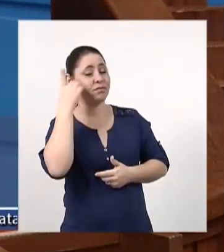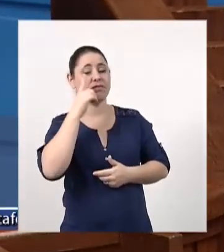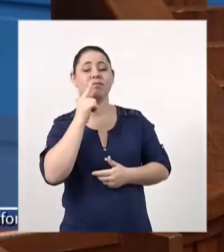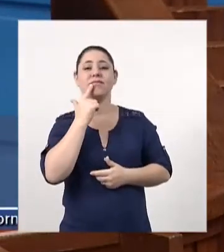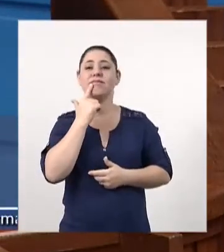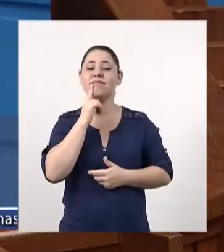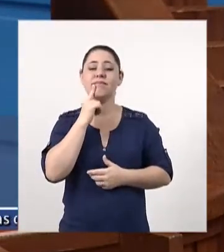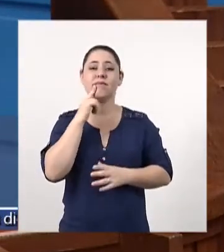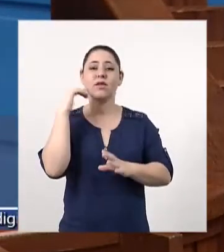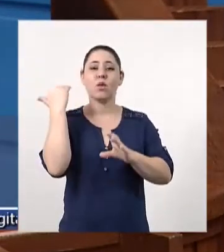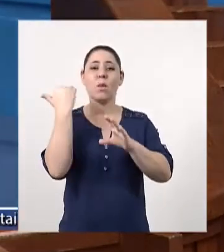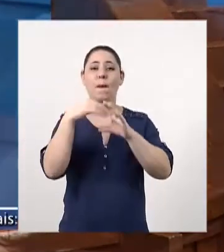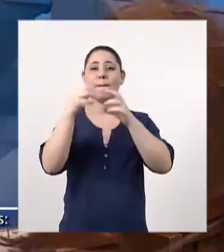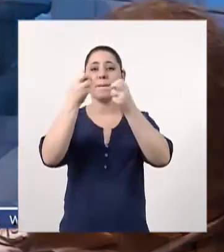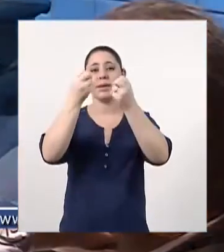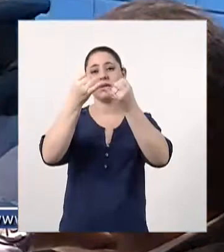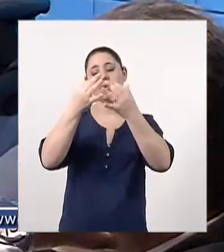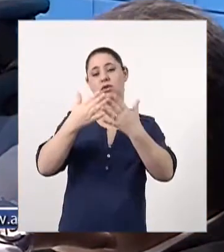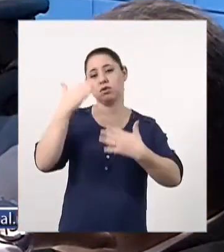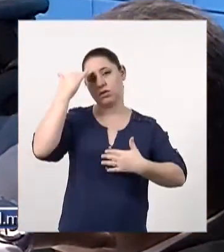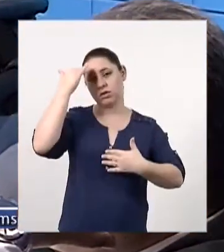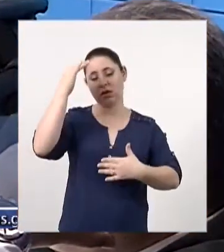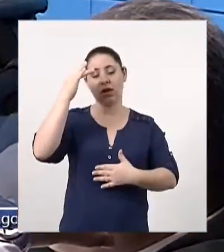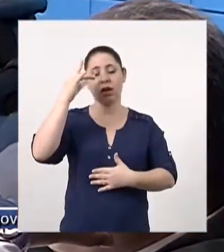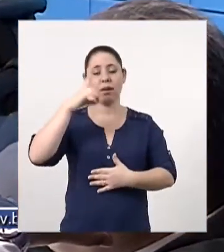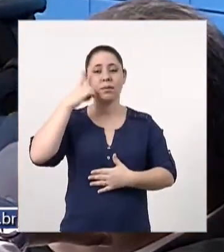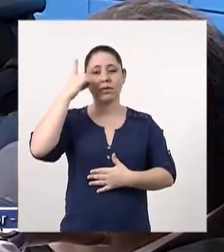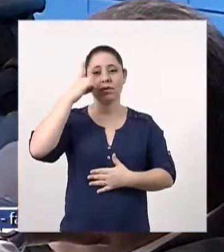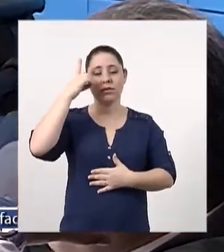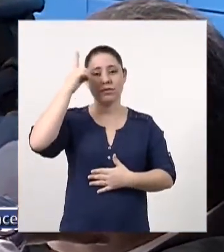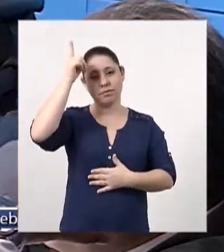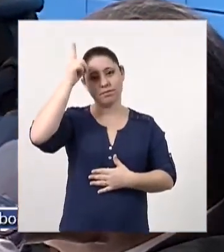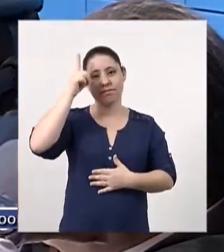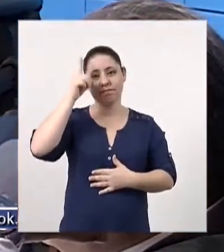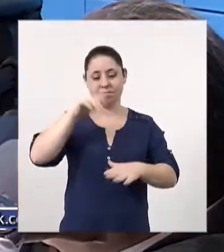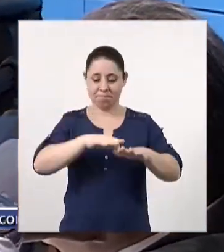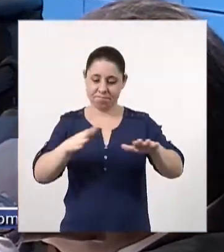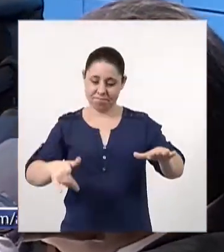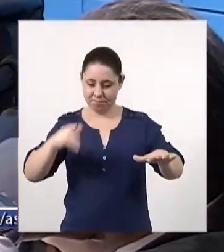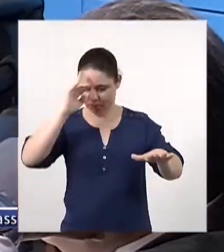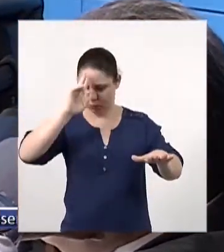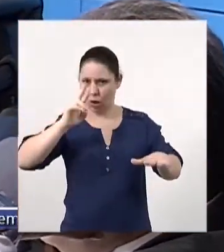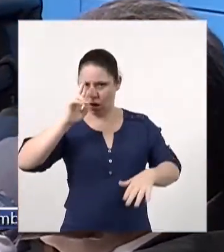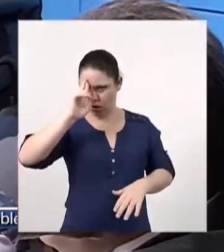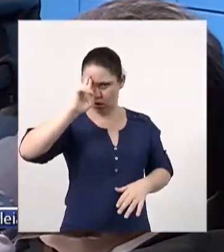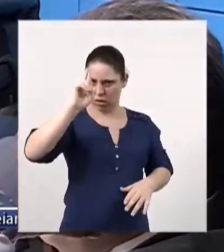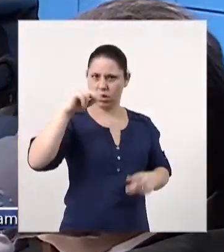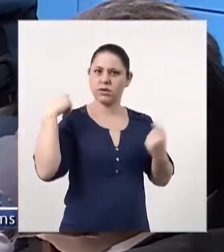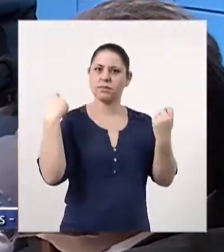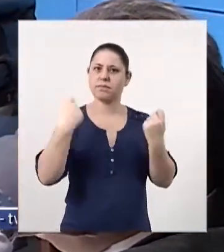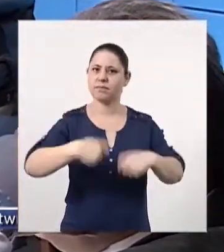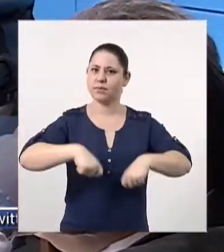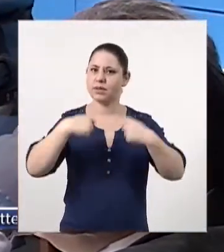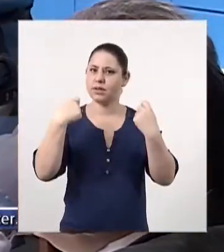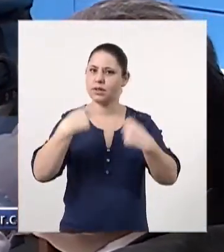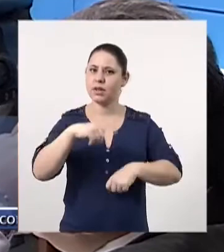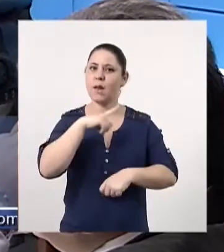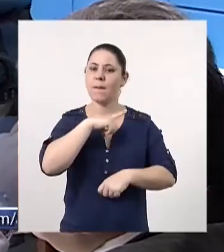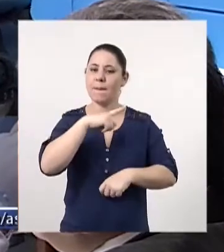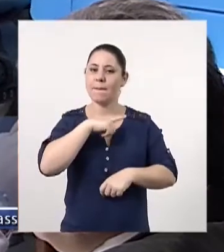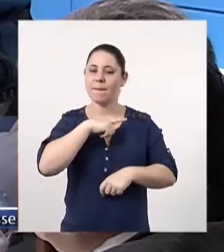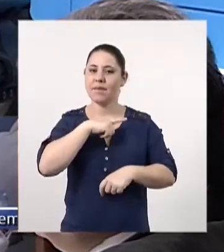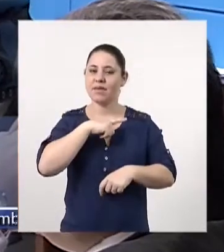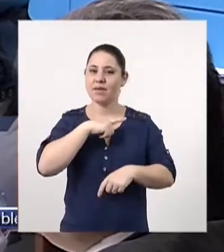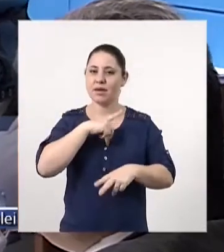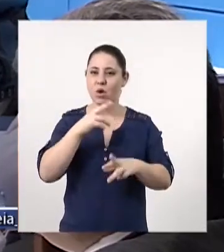uma mensagem de agradecimento, deputado Ildio Lopes, à mesa diretora. A liderança, ela precisa de ter essa